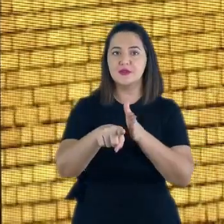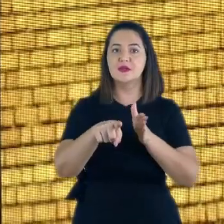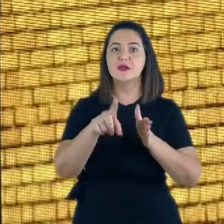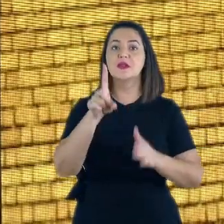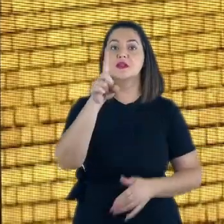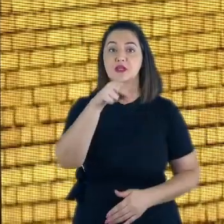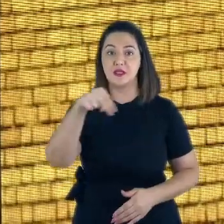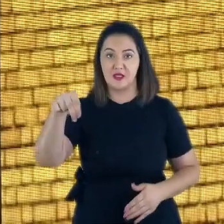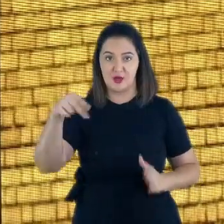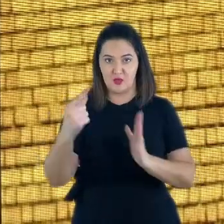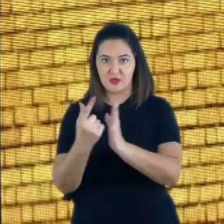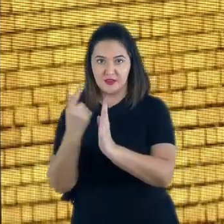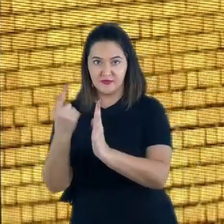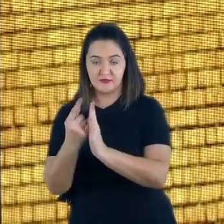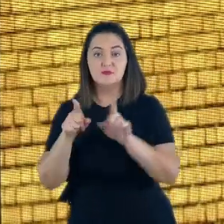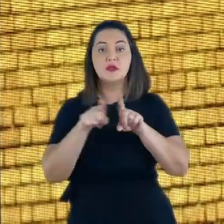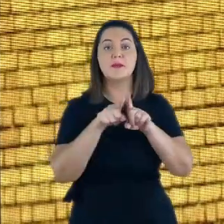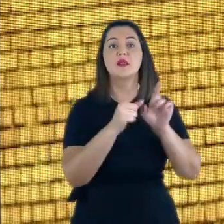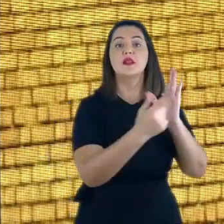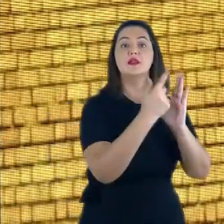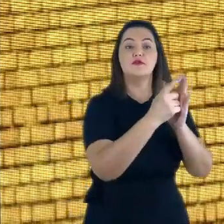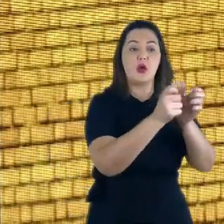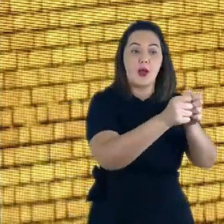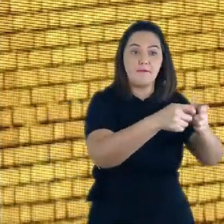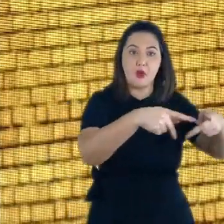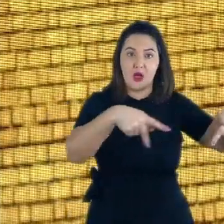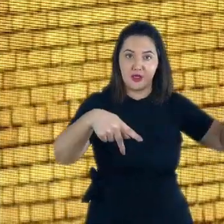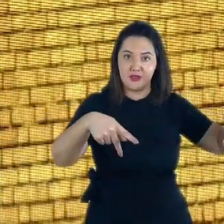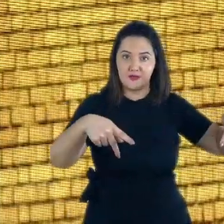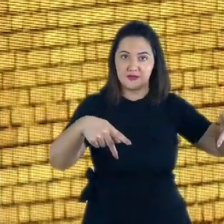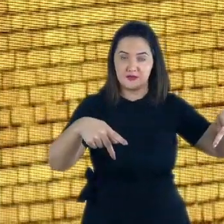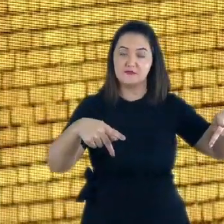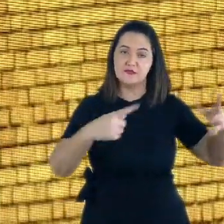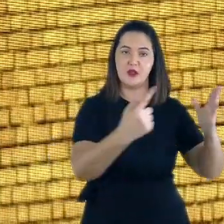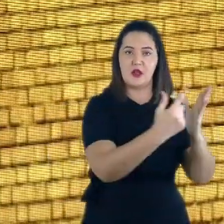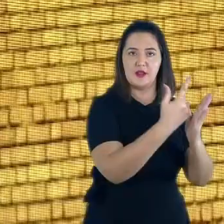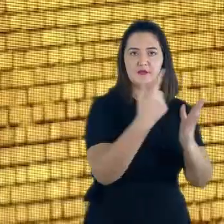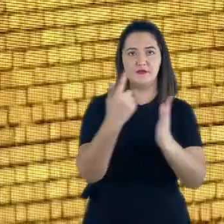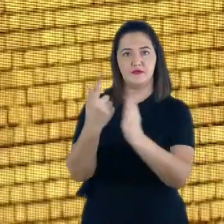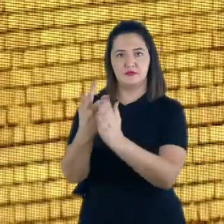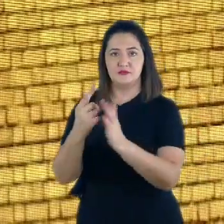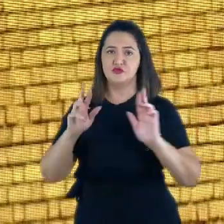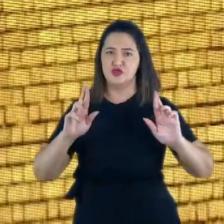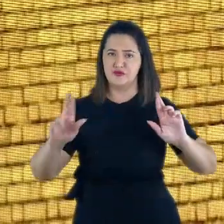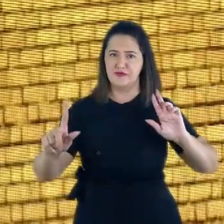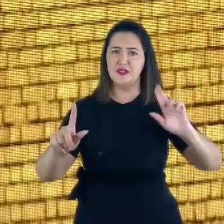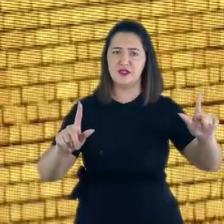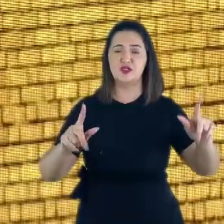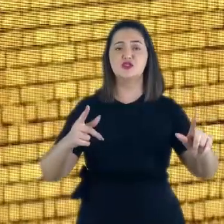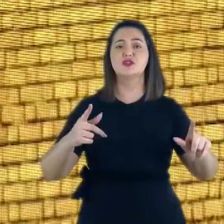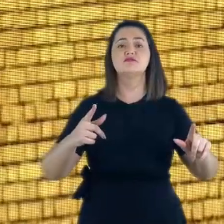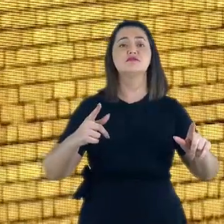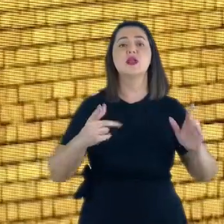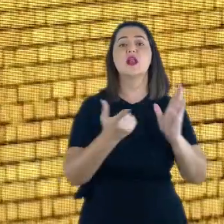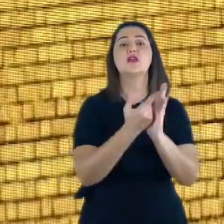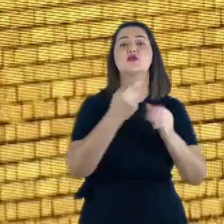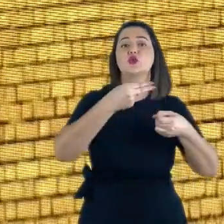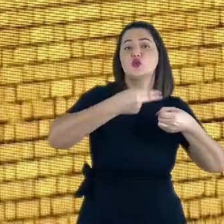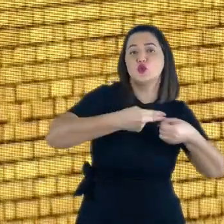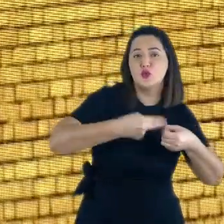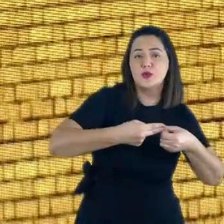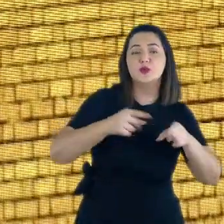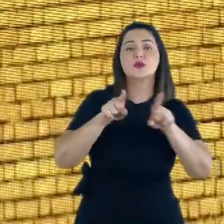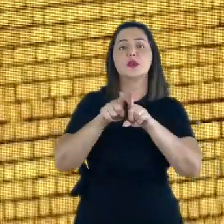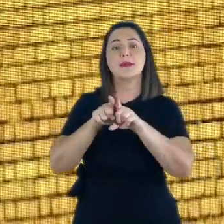Daniel e Apocalipse não apenas são livros diferentes dos livros de Números e Ezequiel, mas também têm